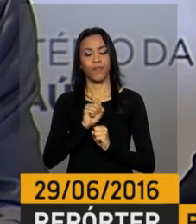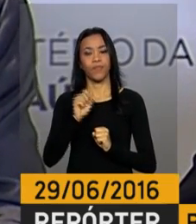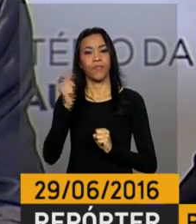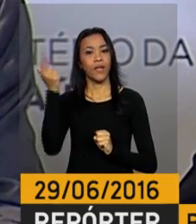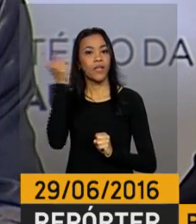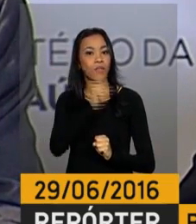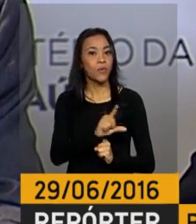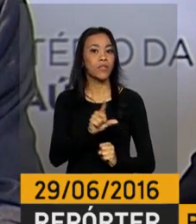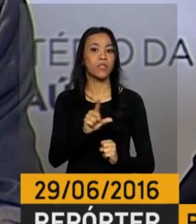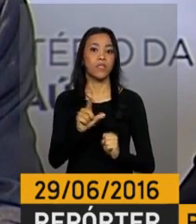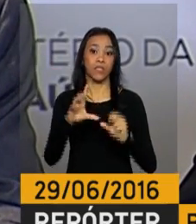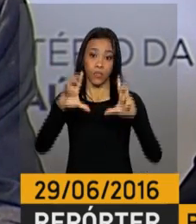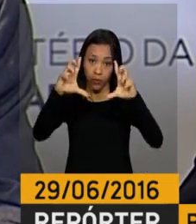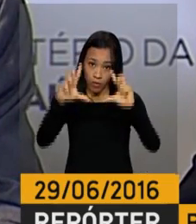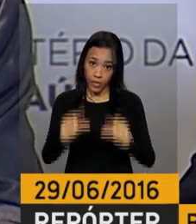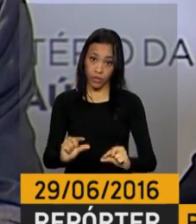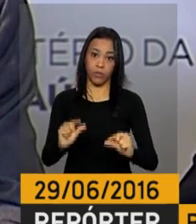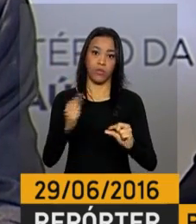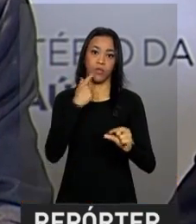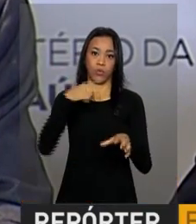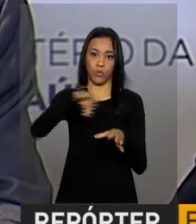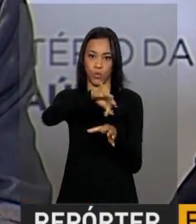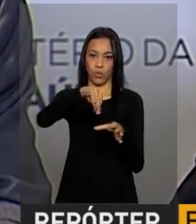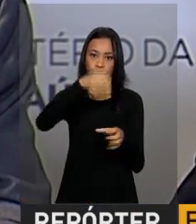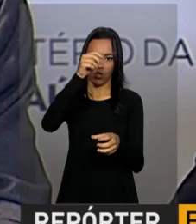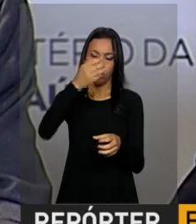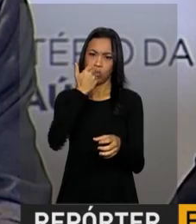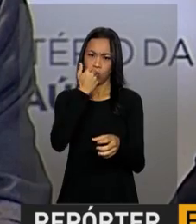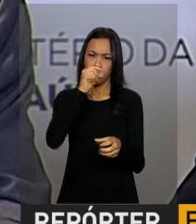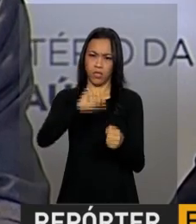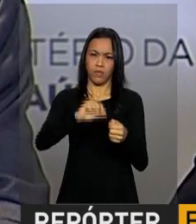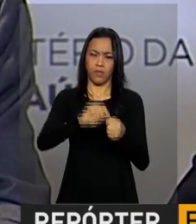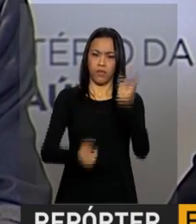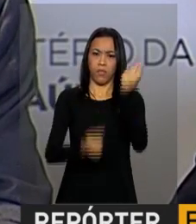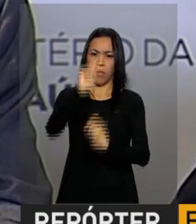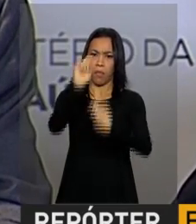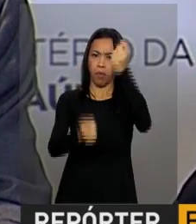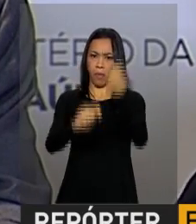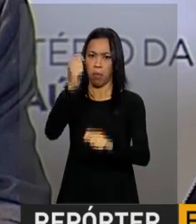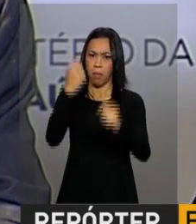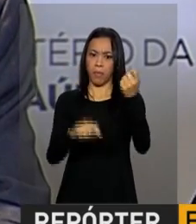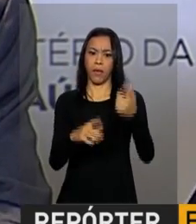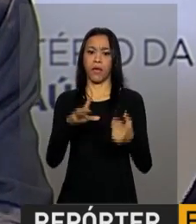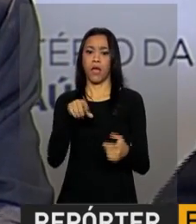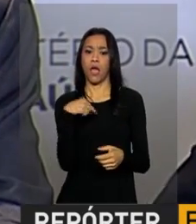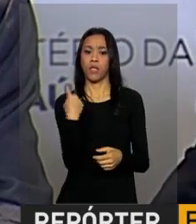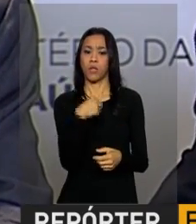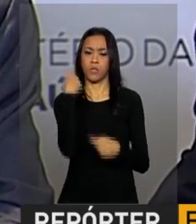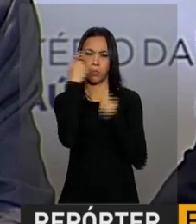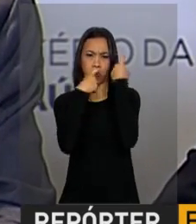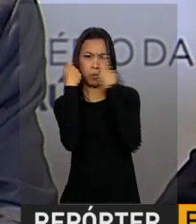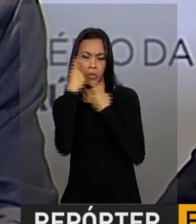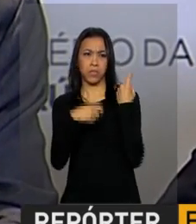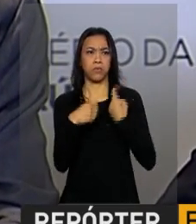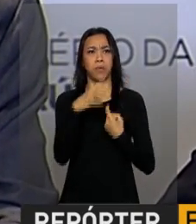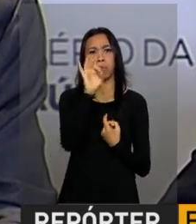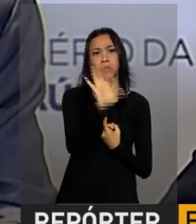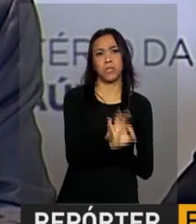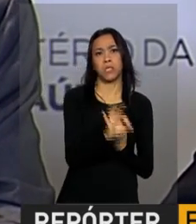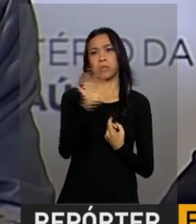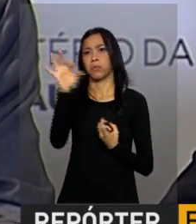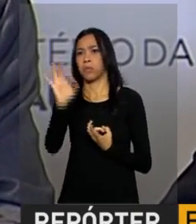resultado final reduzido portanto a nossa preocupação não é somente nossos 23% pouco menos de 1/4